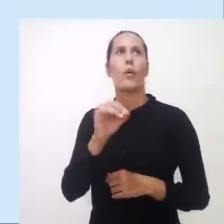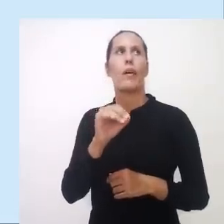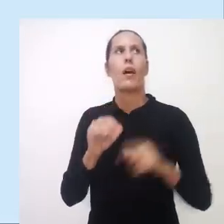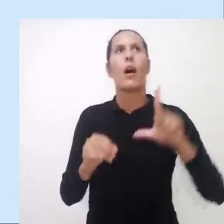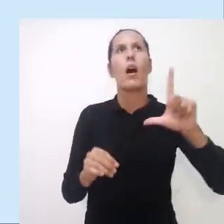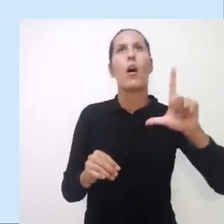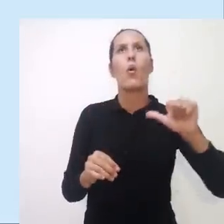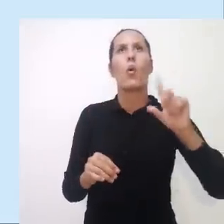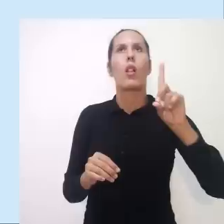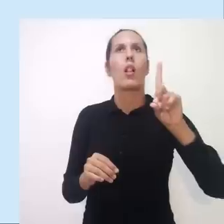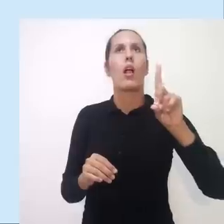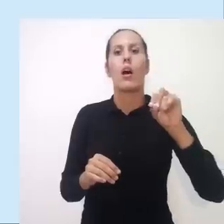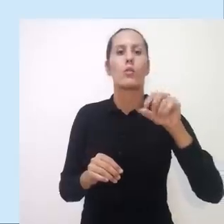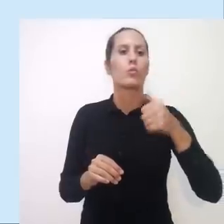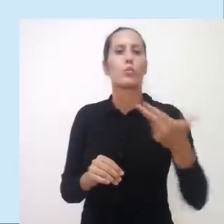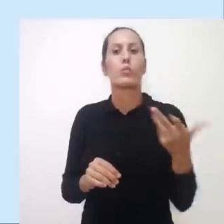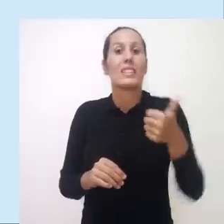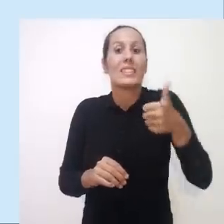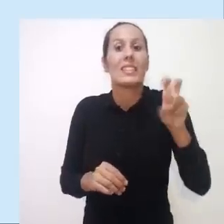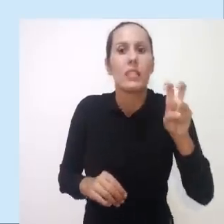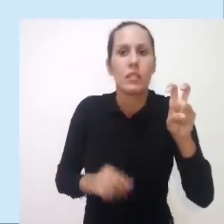lados.